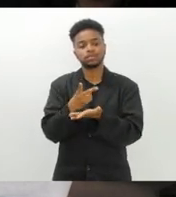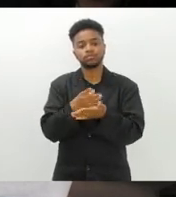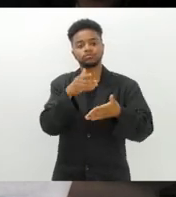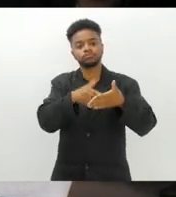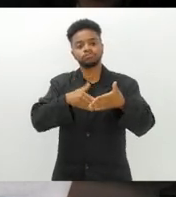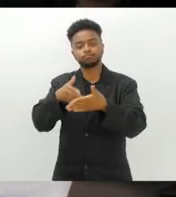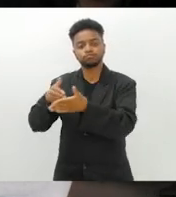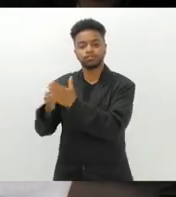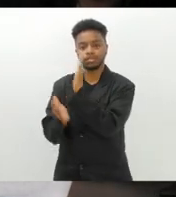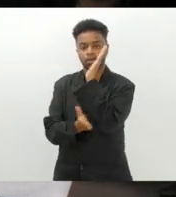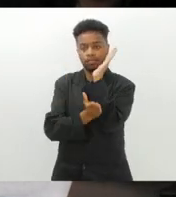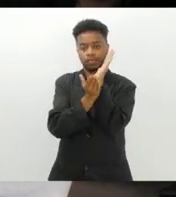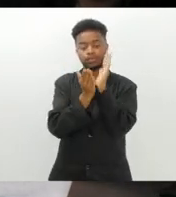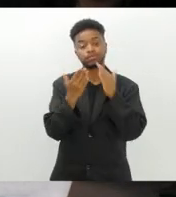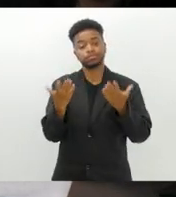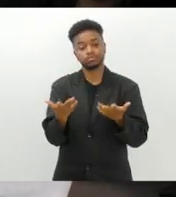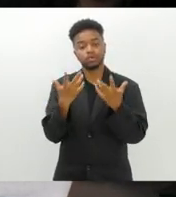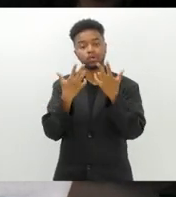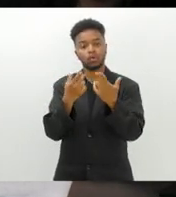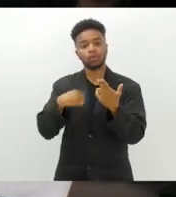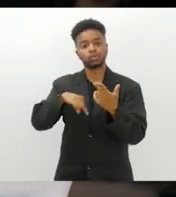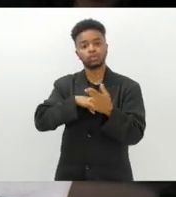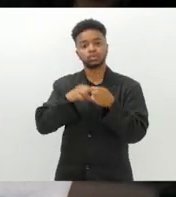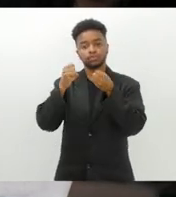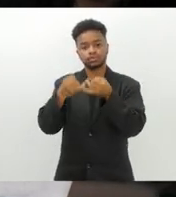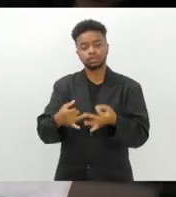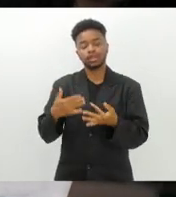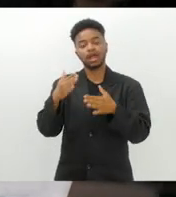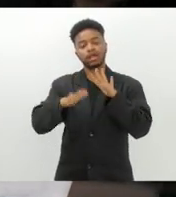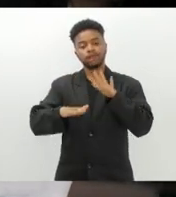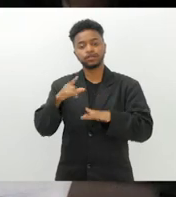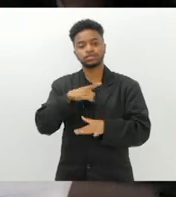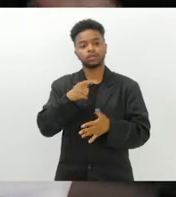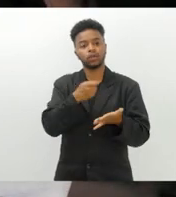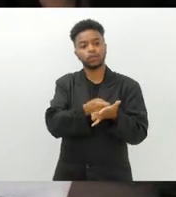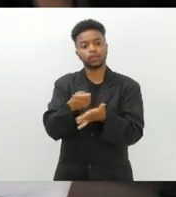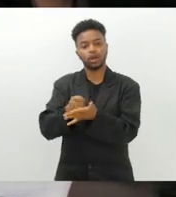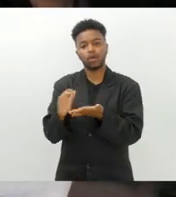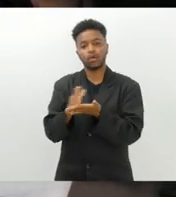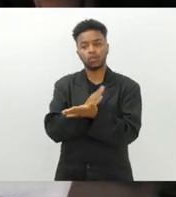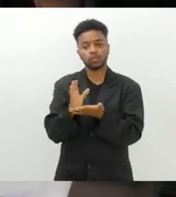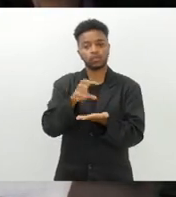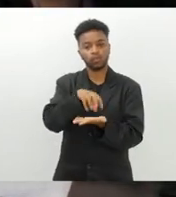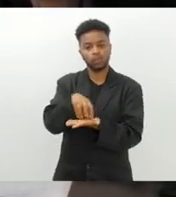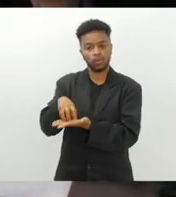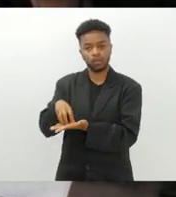nós falamos, às vezes, exigência de alguns órgãos que